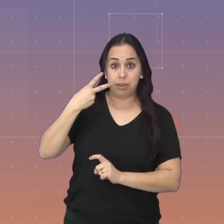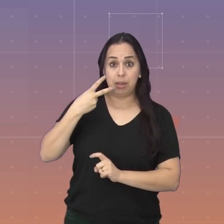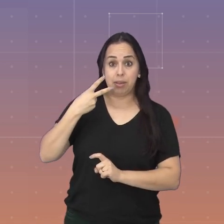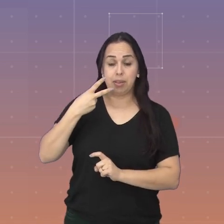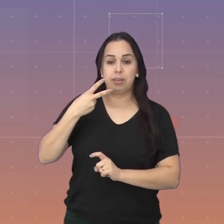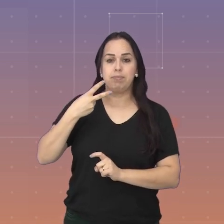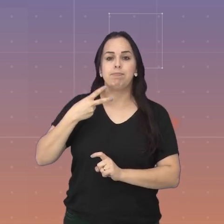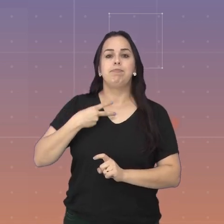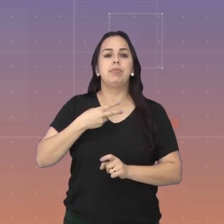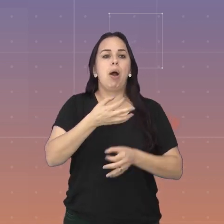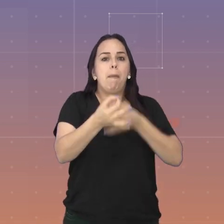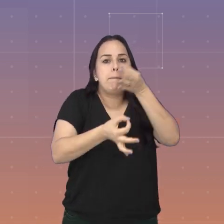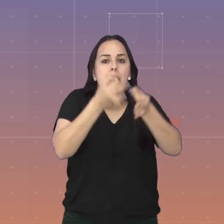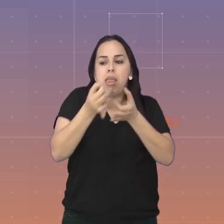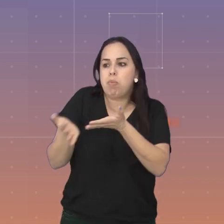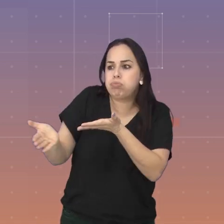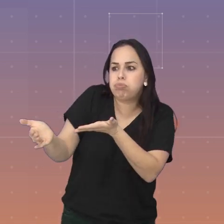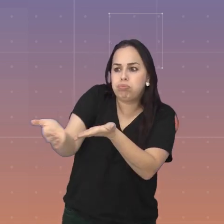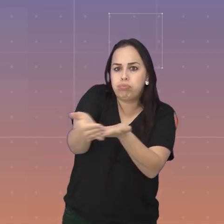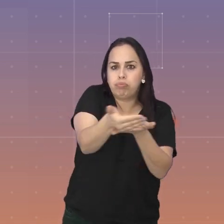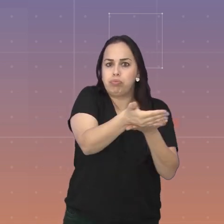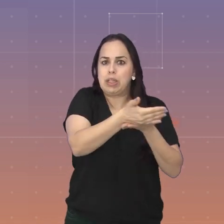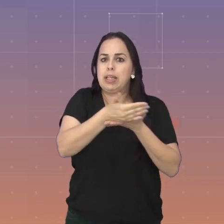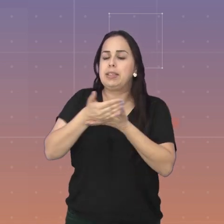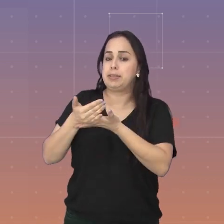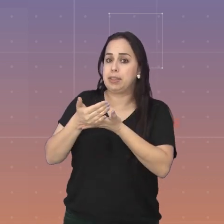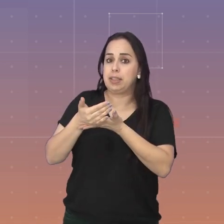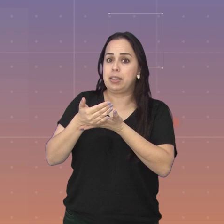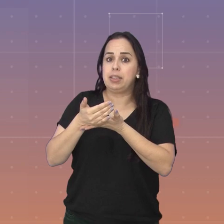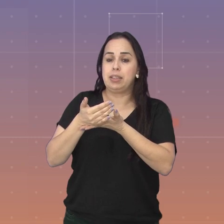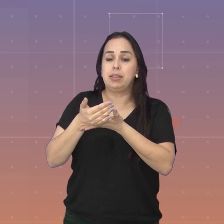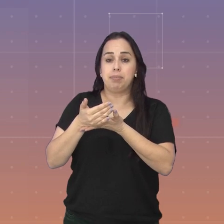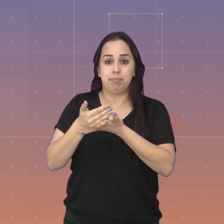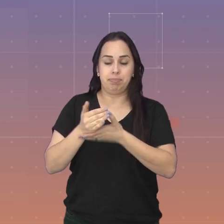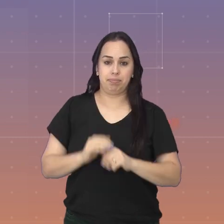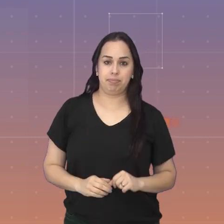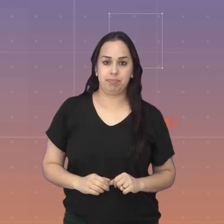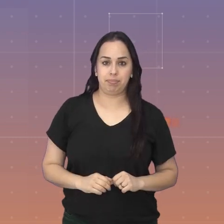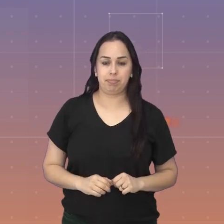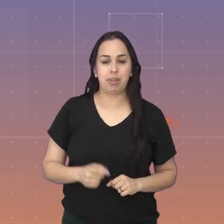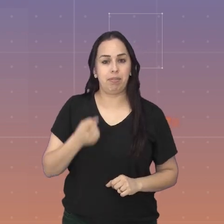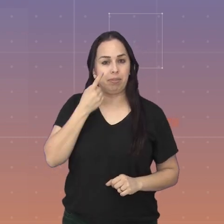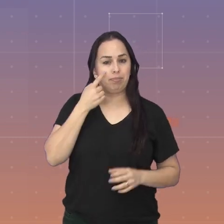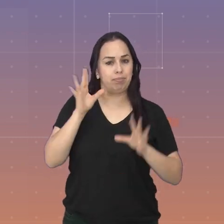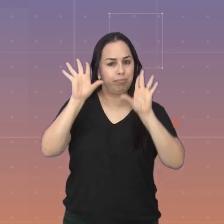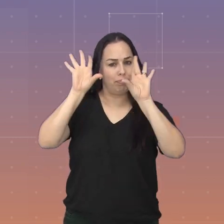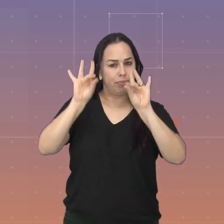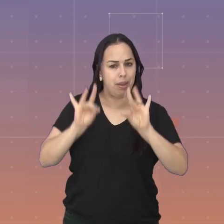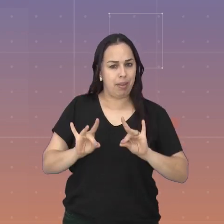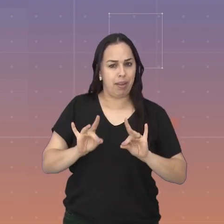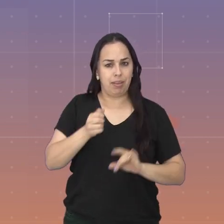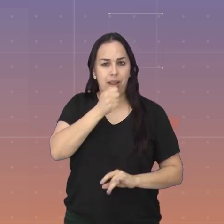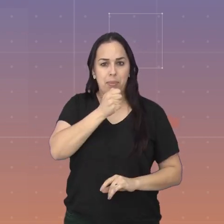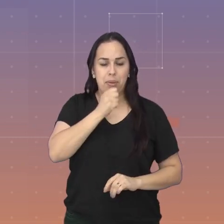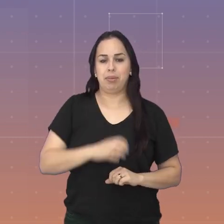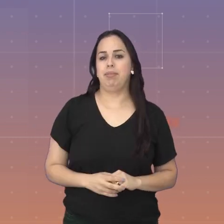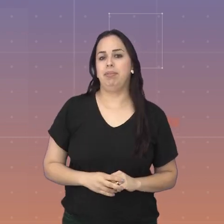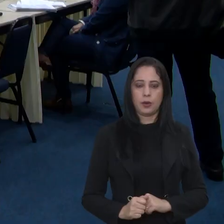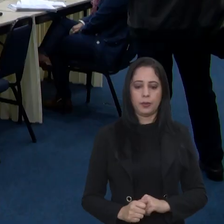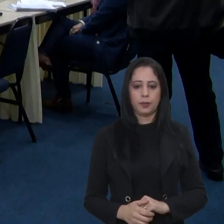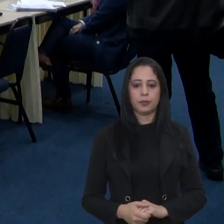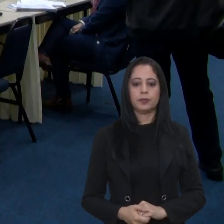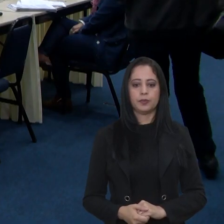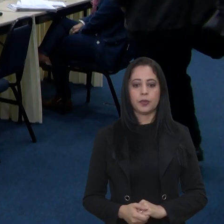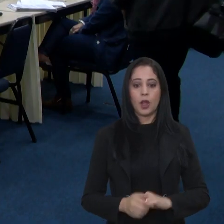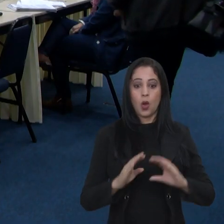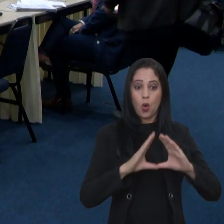vereadores membros ouviram depoimentos de moradores e da Defensoria do município. Veja os detalhes na reportagem.